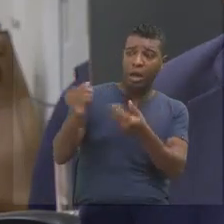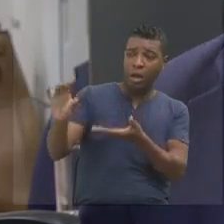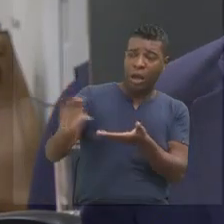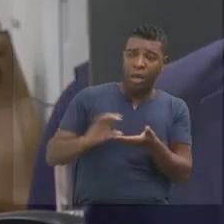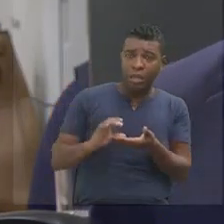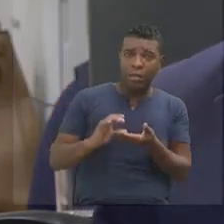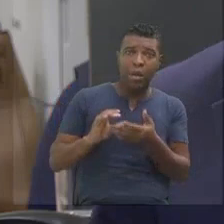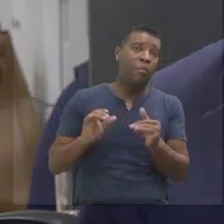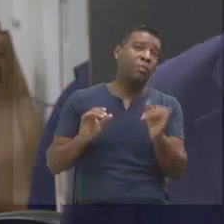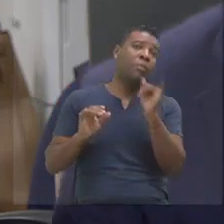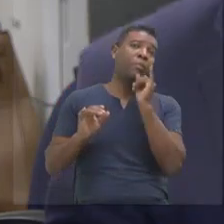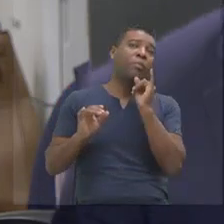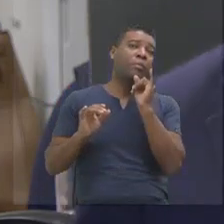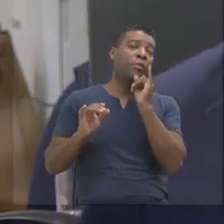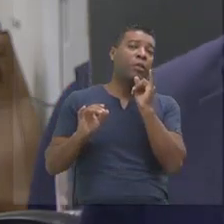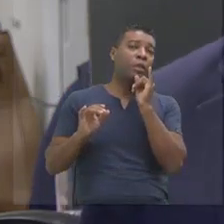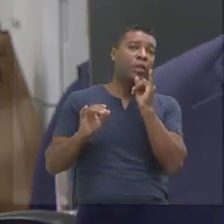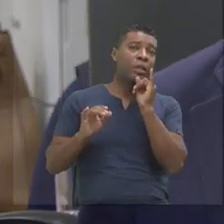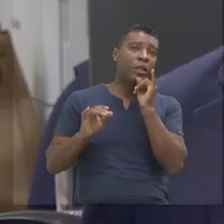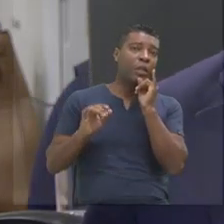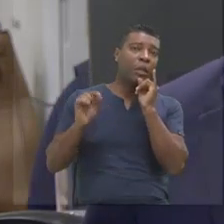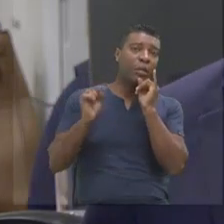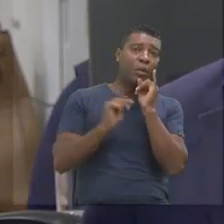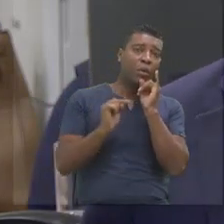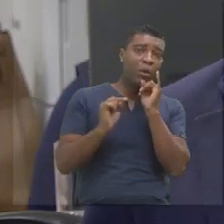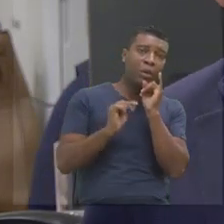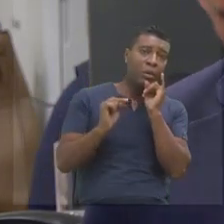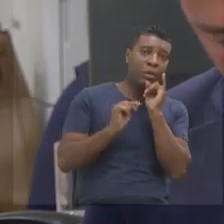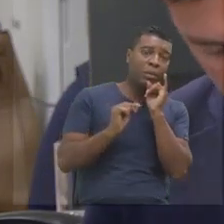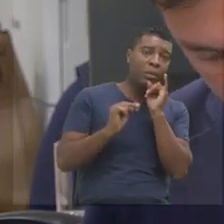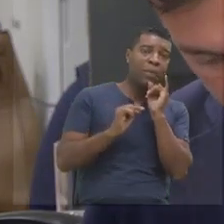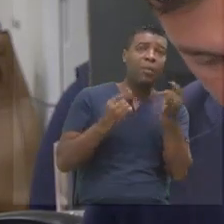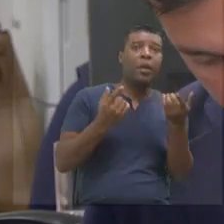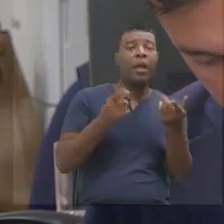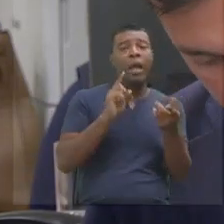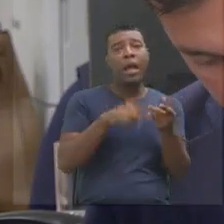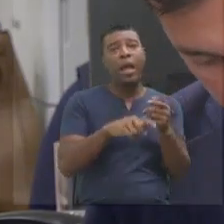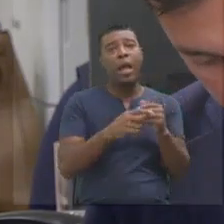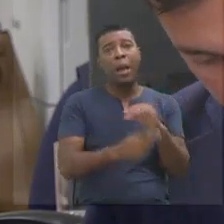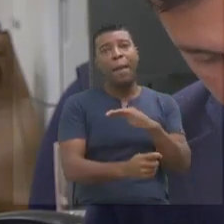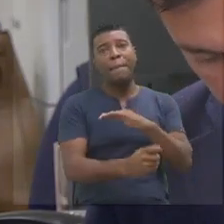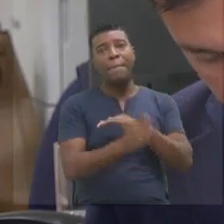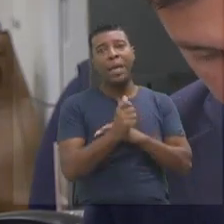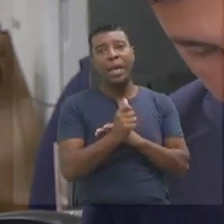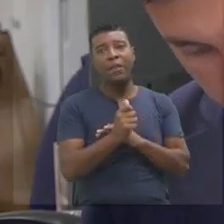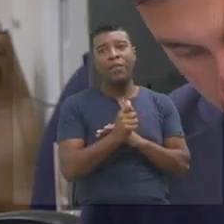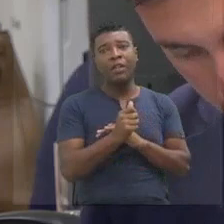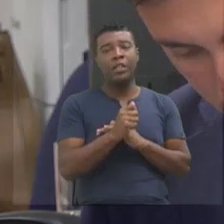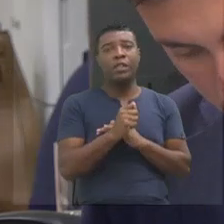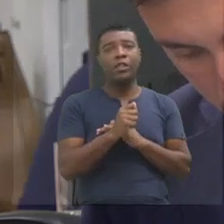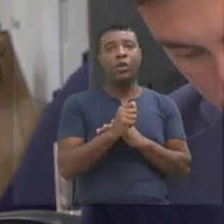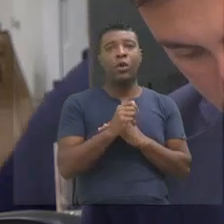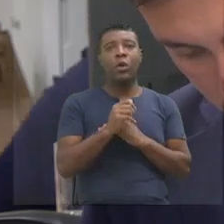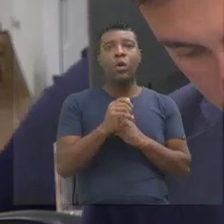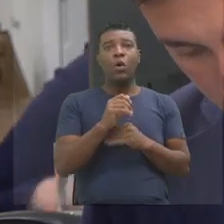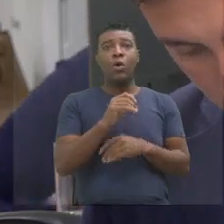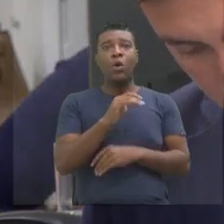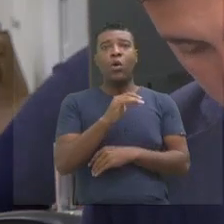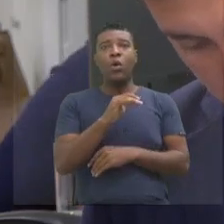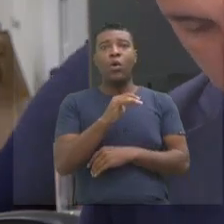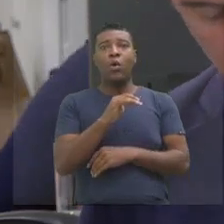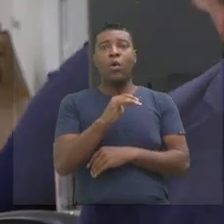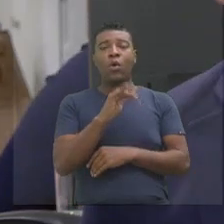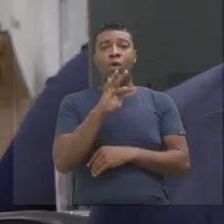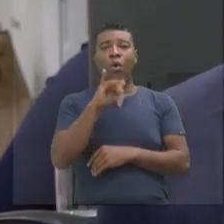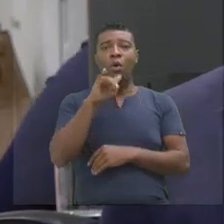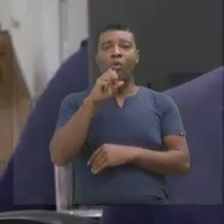por exemplo eu dou um exemplo aqui os benefícios fiscais a grupos específicos é o caso aí